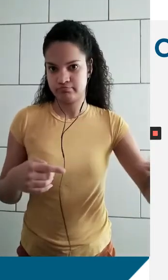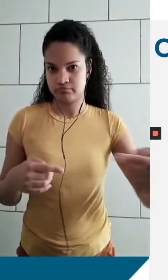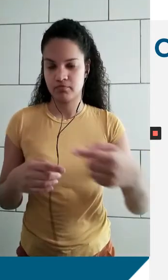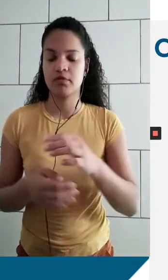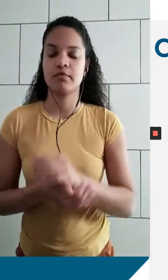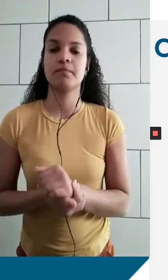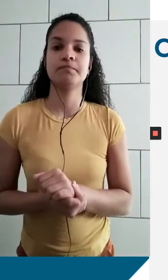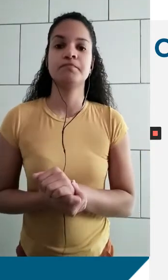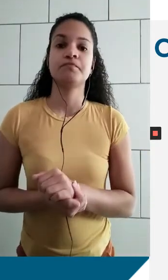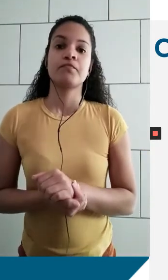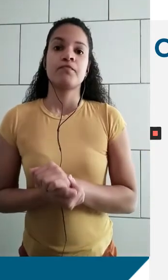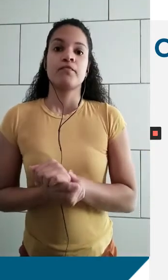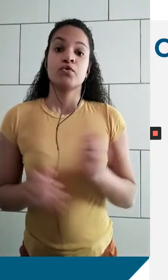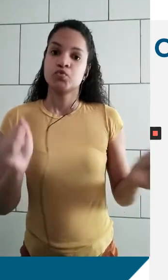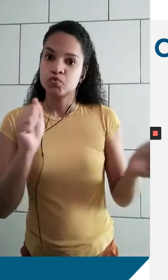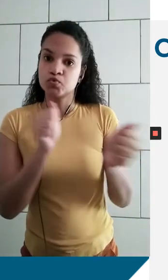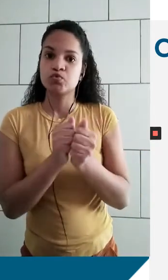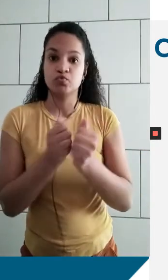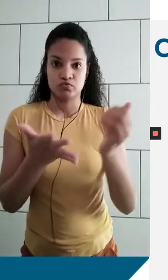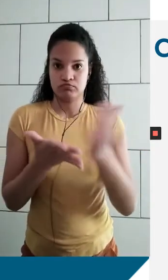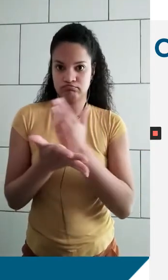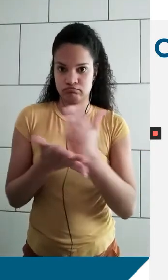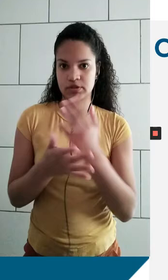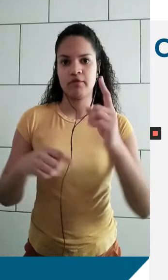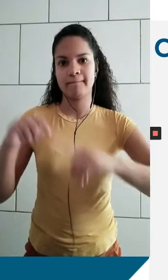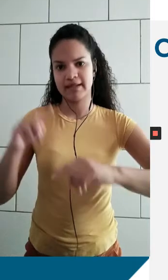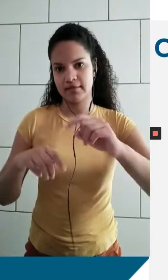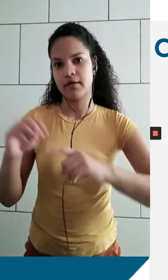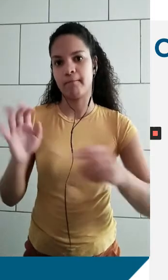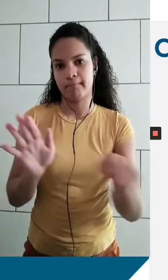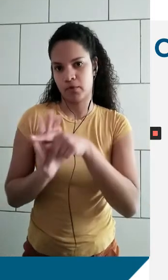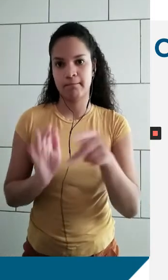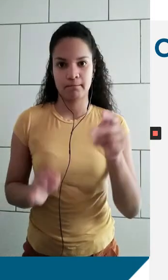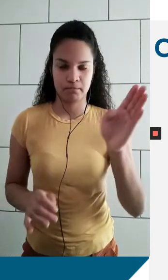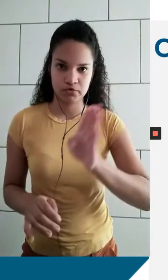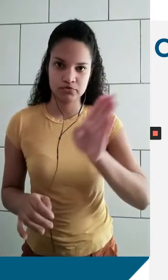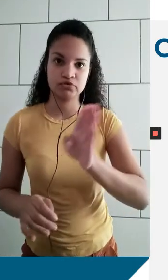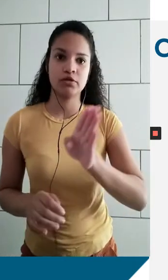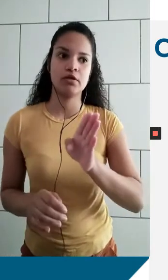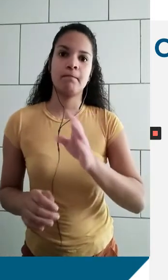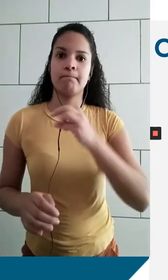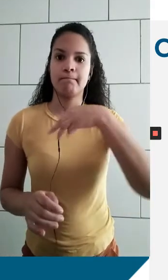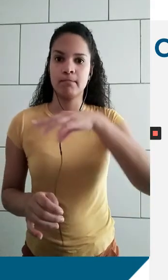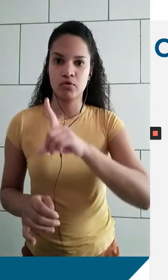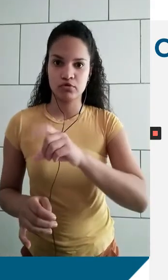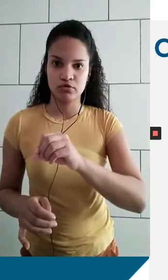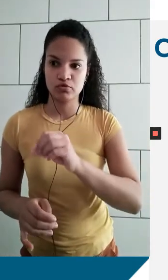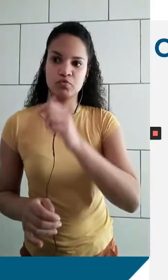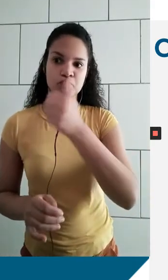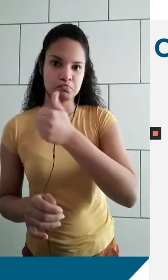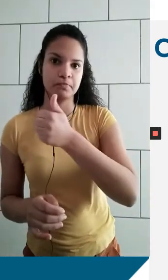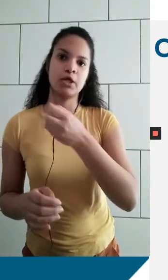ser aprofundados com os estudos junto ao material a biologia, de biologia, aos módulos 1 ou